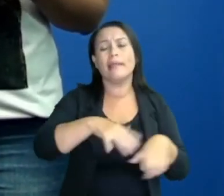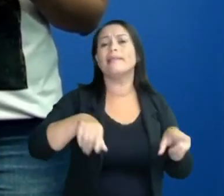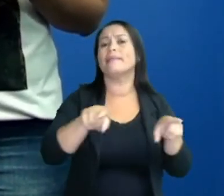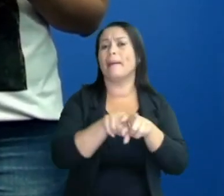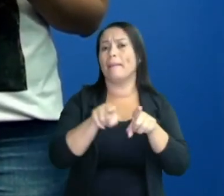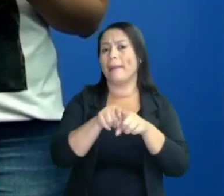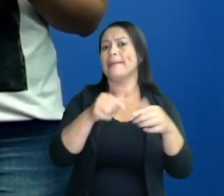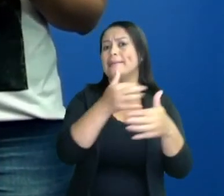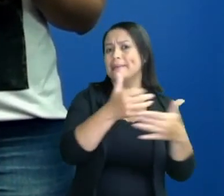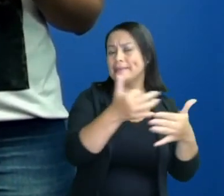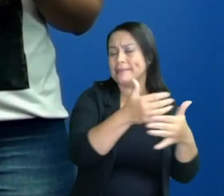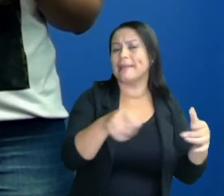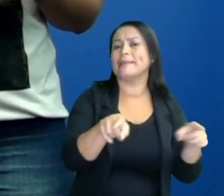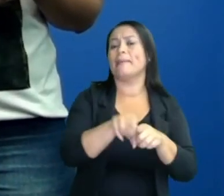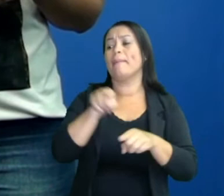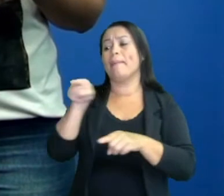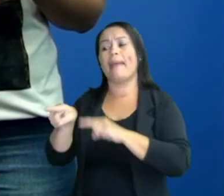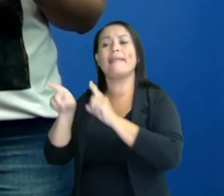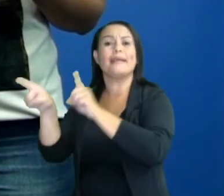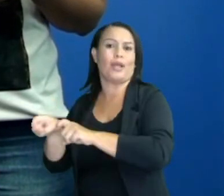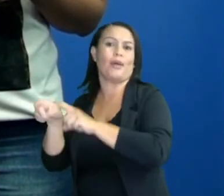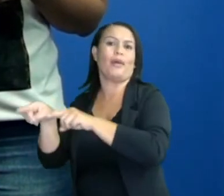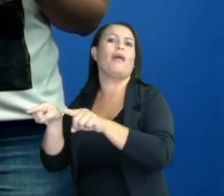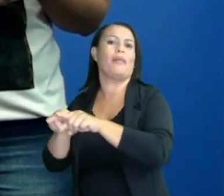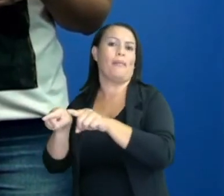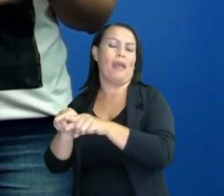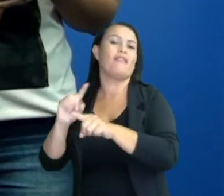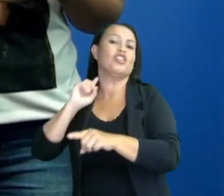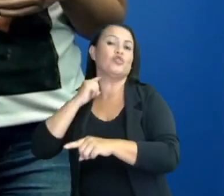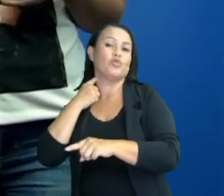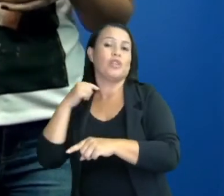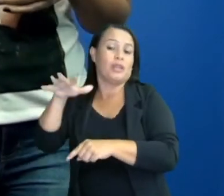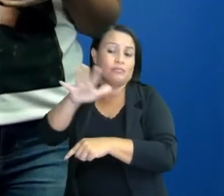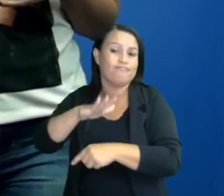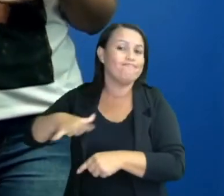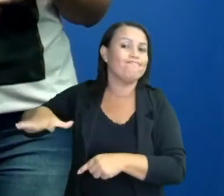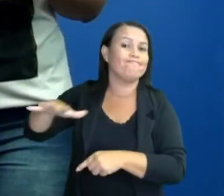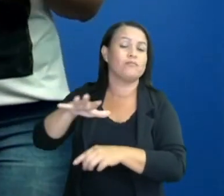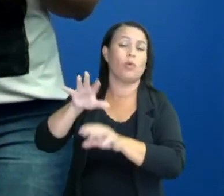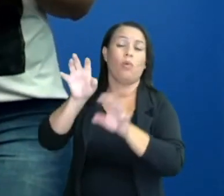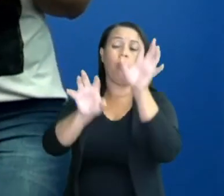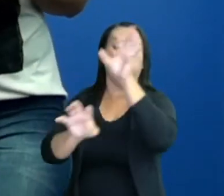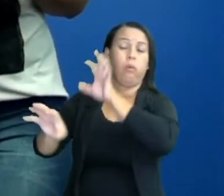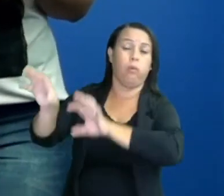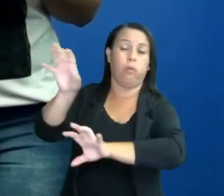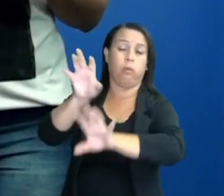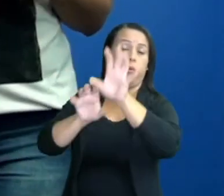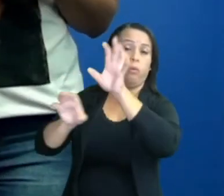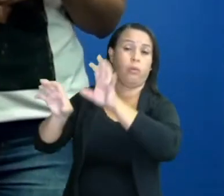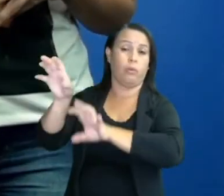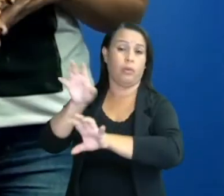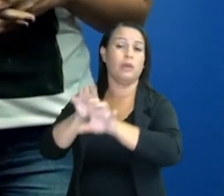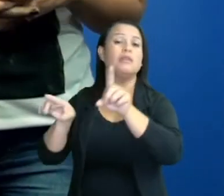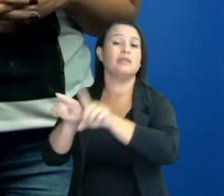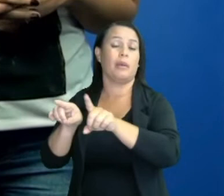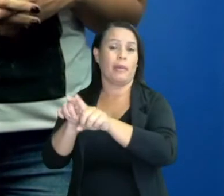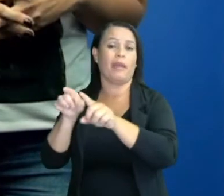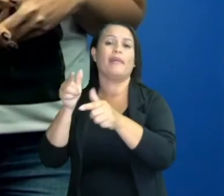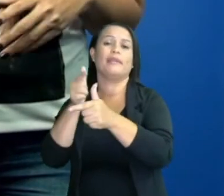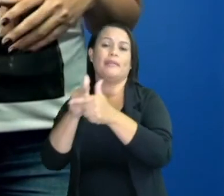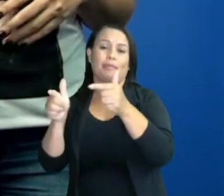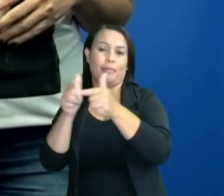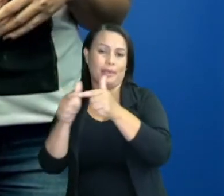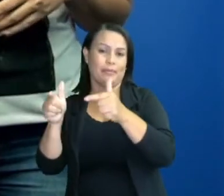maquinário na zona rural também vai para vai produzir a poluição no nosso lar e acabar prejudicando